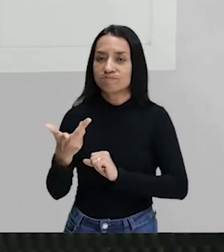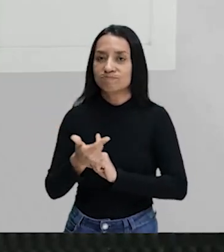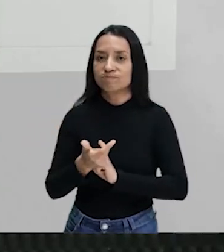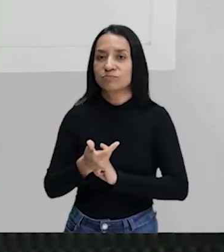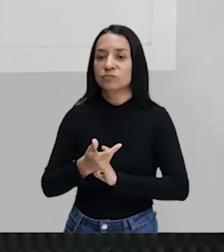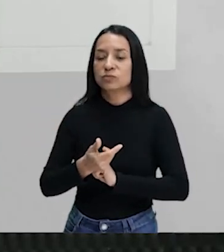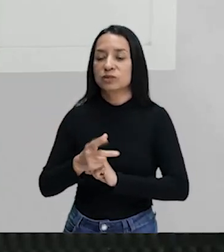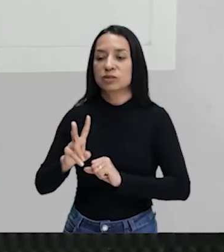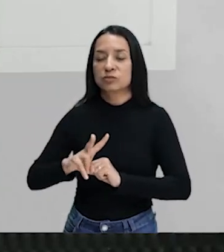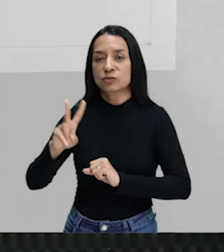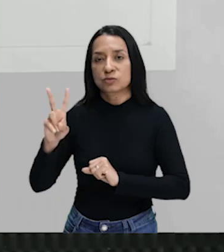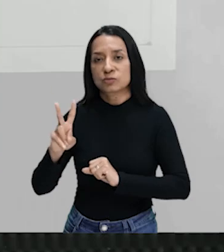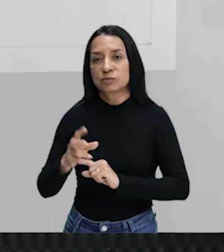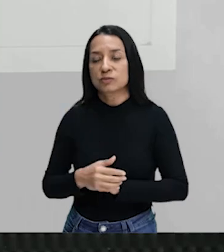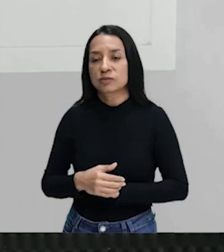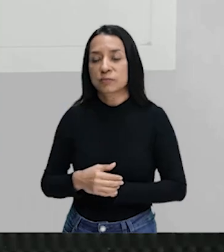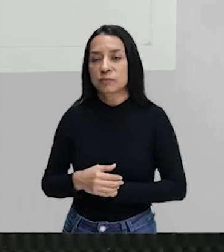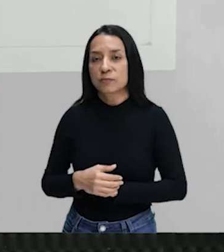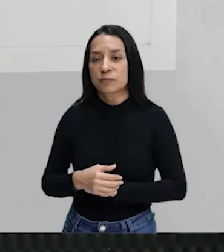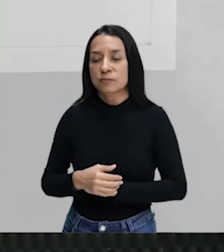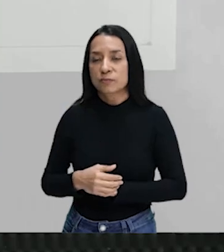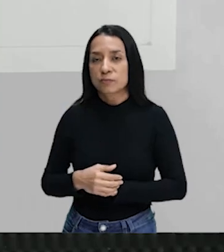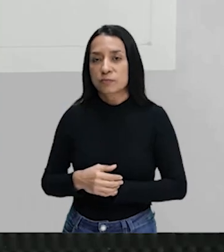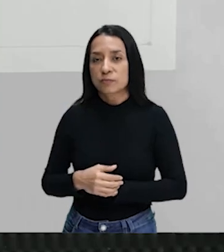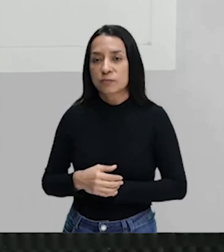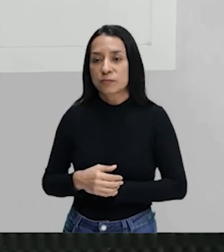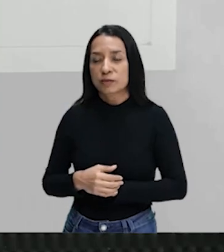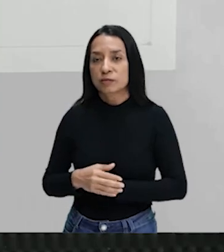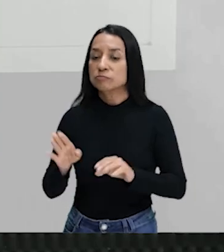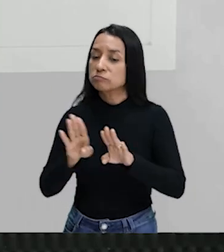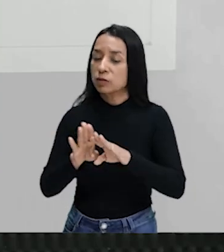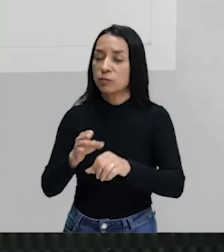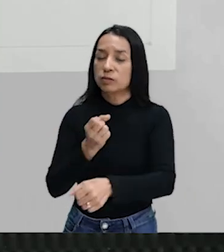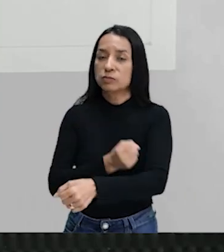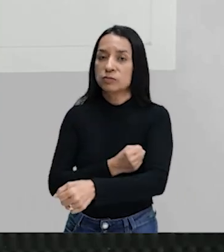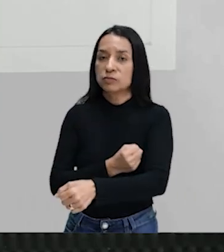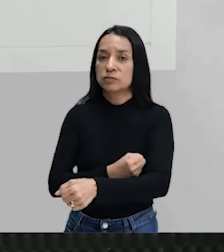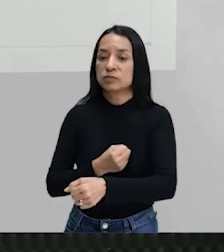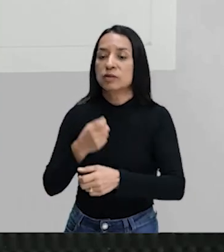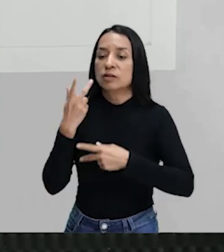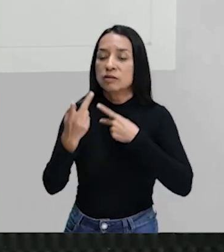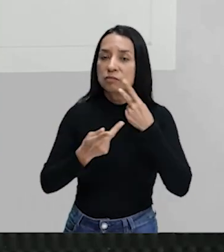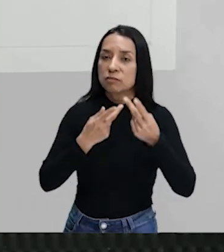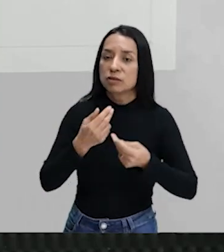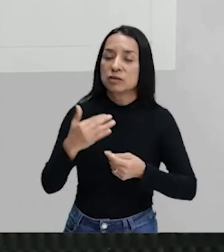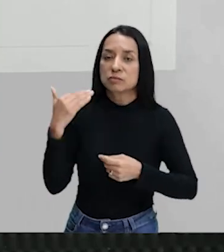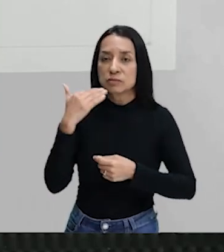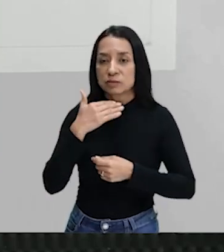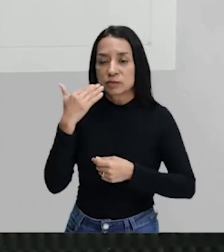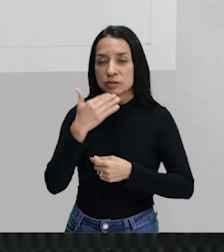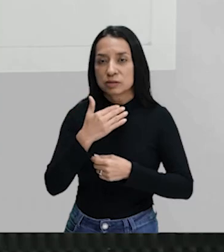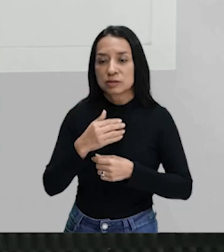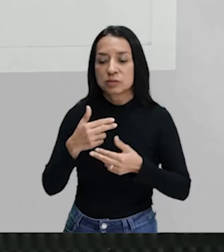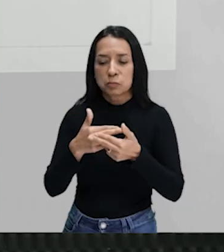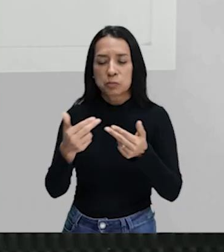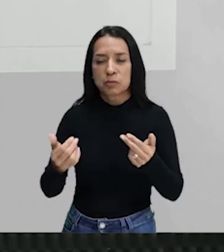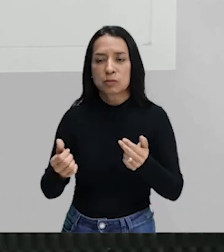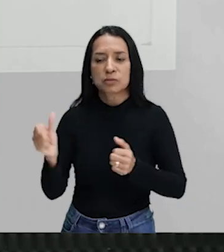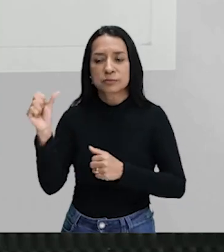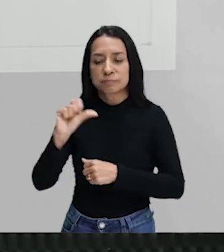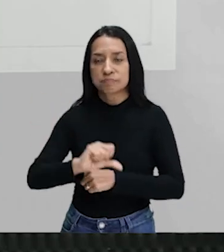nós estamos falando nos defeitos aqui, naquelas coisas negativas, depreciativas, ó, é algo negativo,